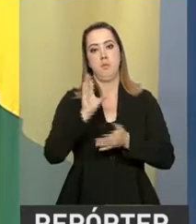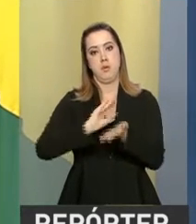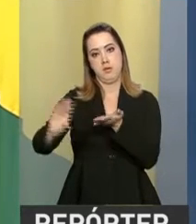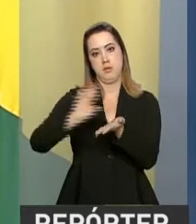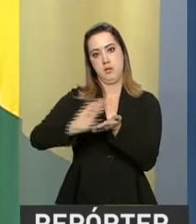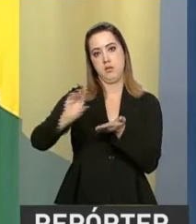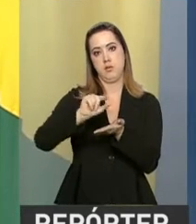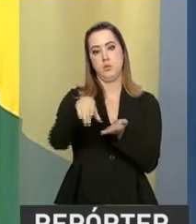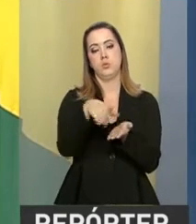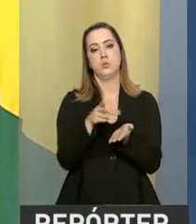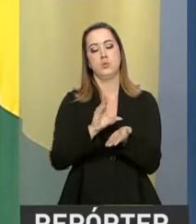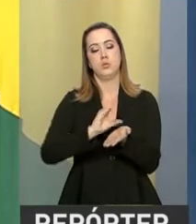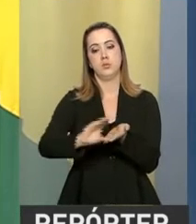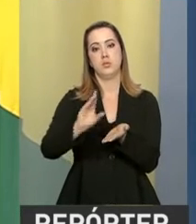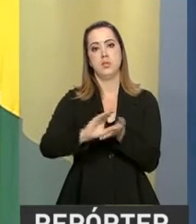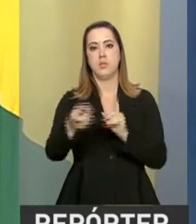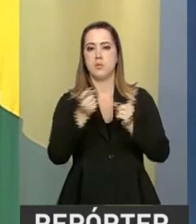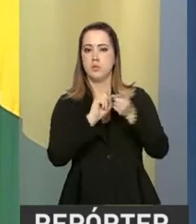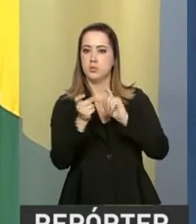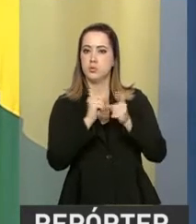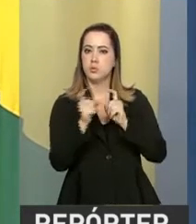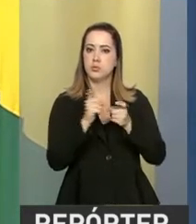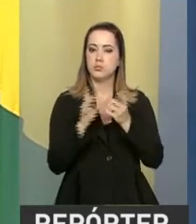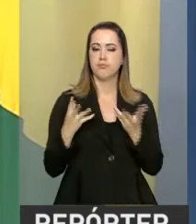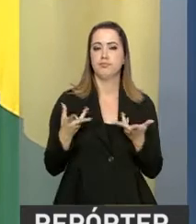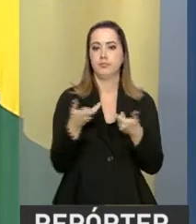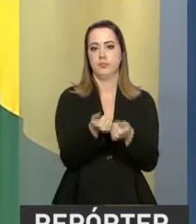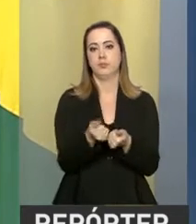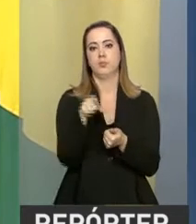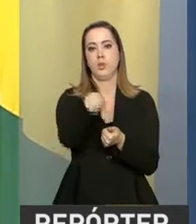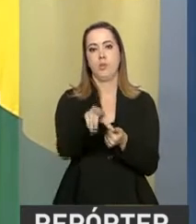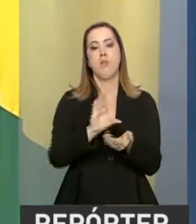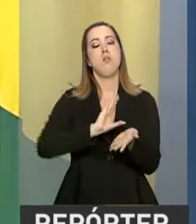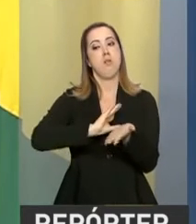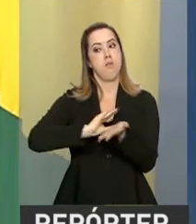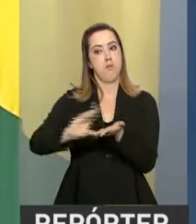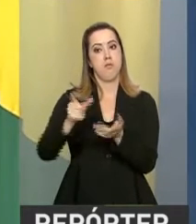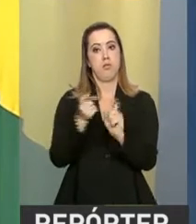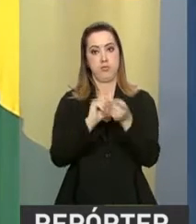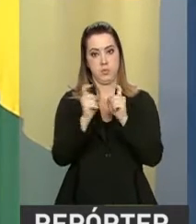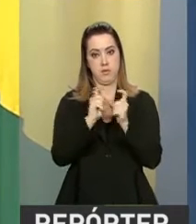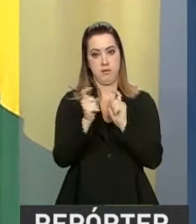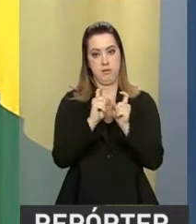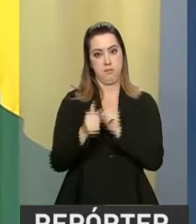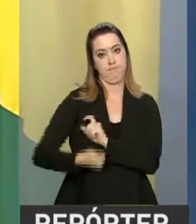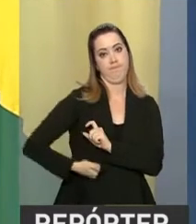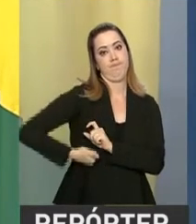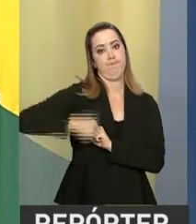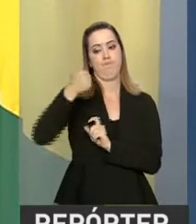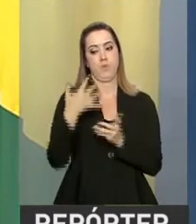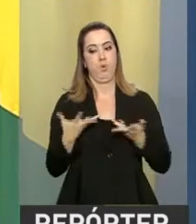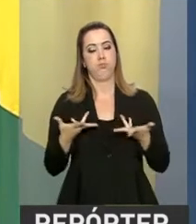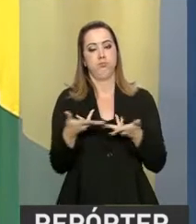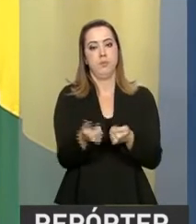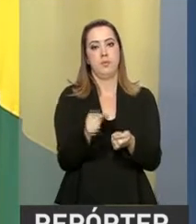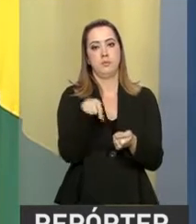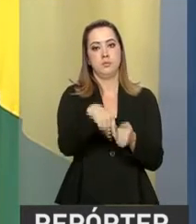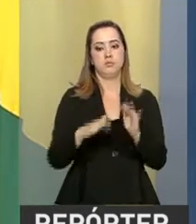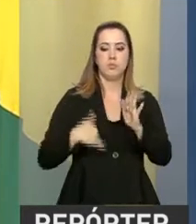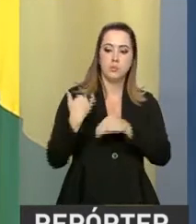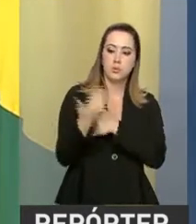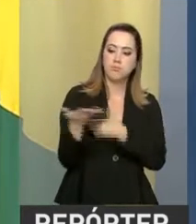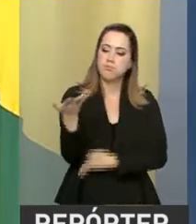numa gestão mais eficiente e assegurar uma gestão mais eficiente que gerará mais